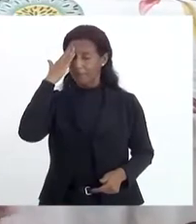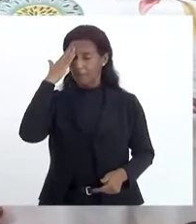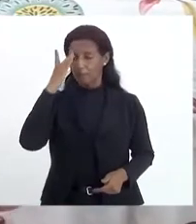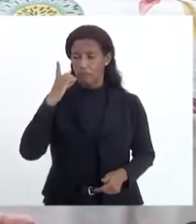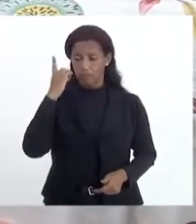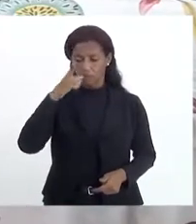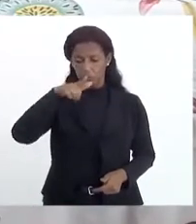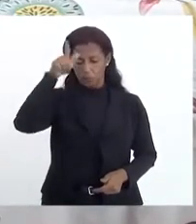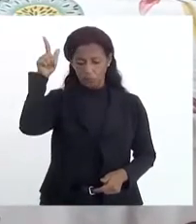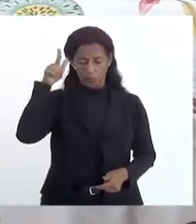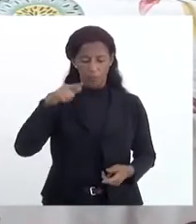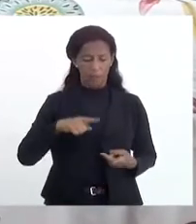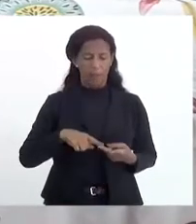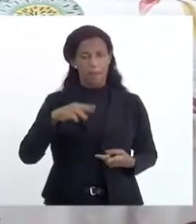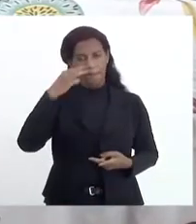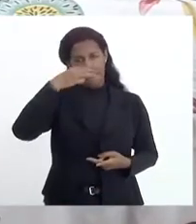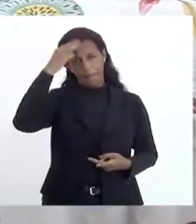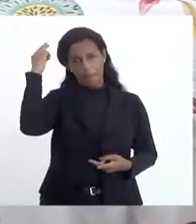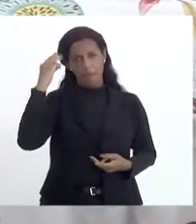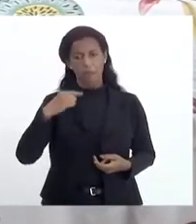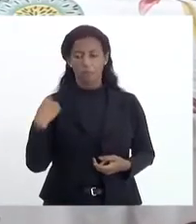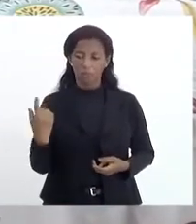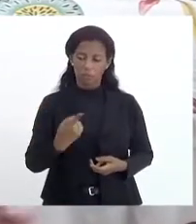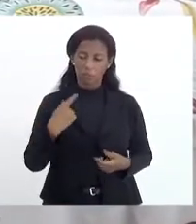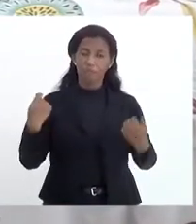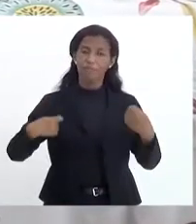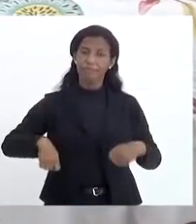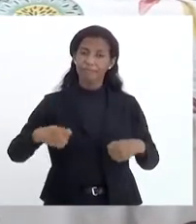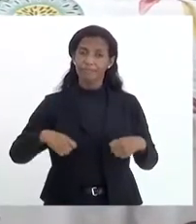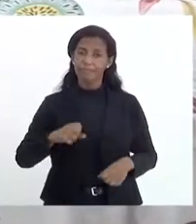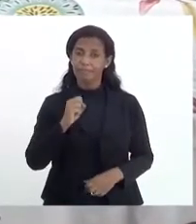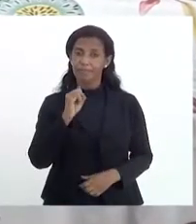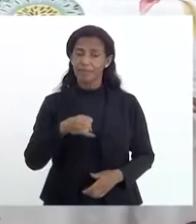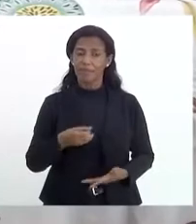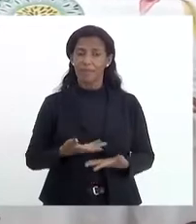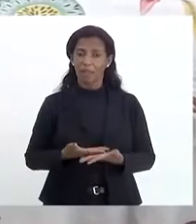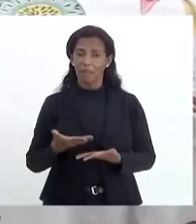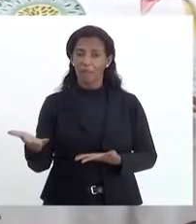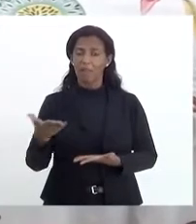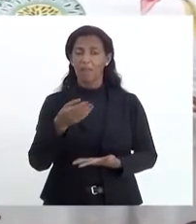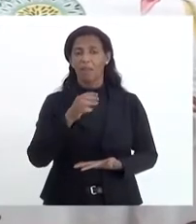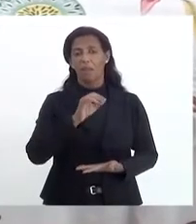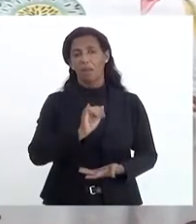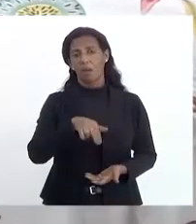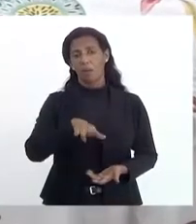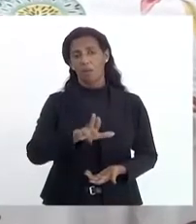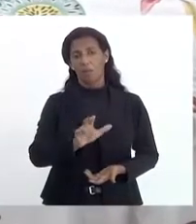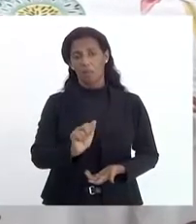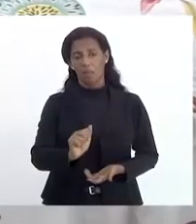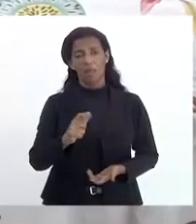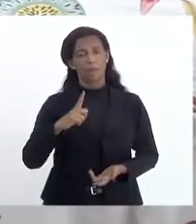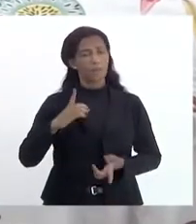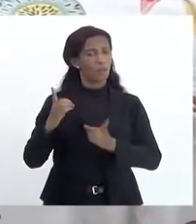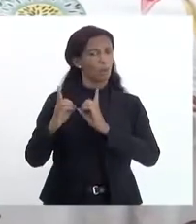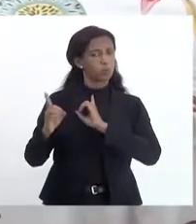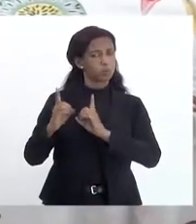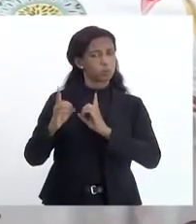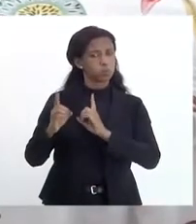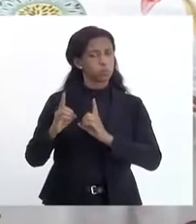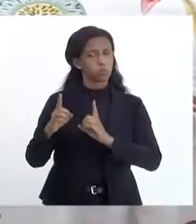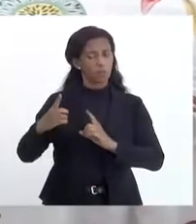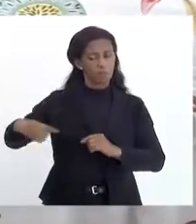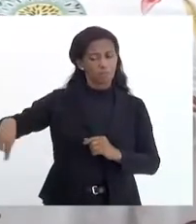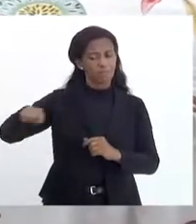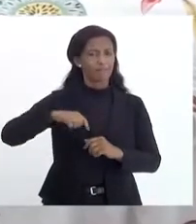Luiz Paulo, deputado Márcio, que nós devemos, sim, encaminhar ao INEA, não é, para que haja um debate entre os